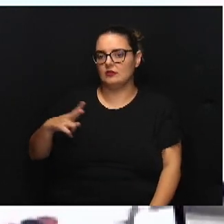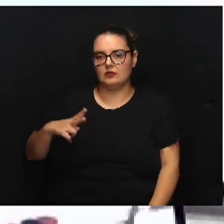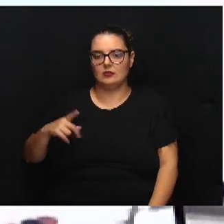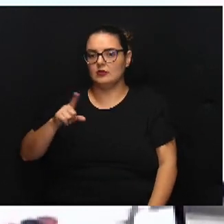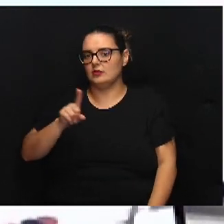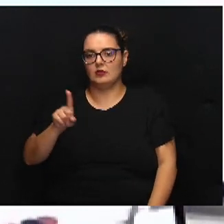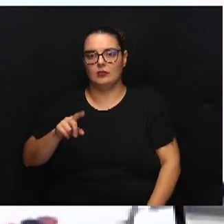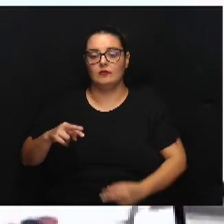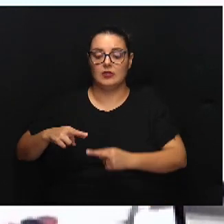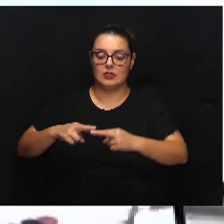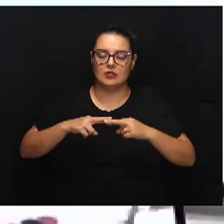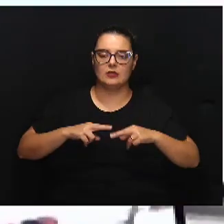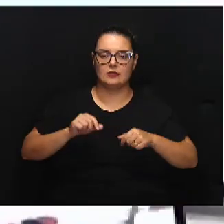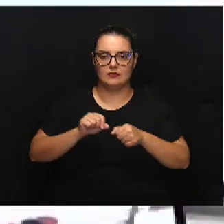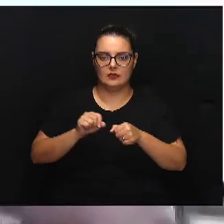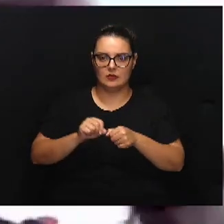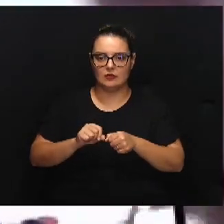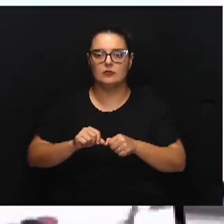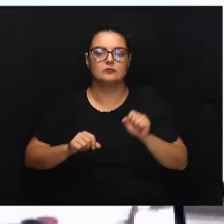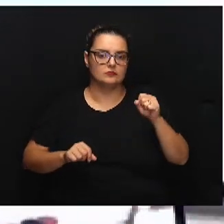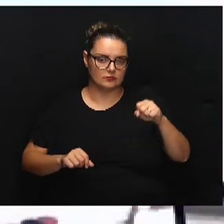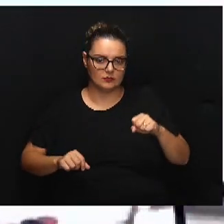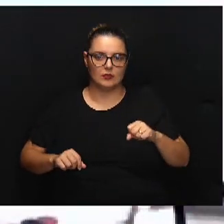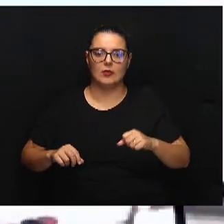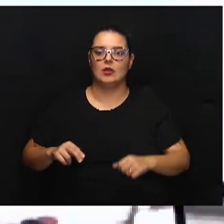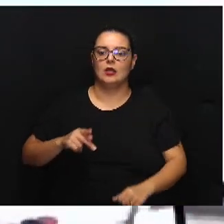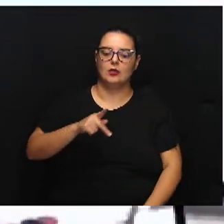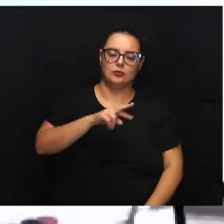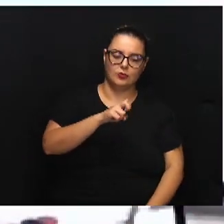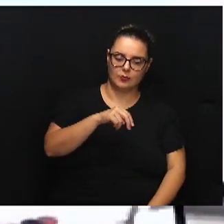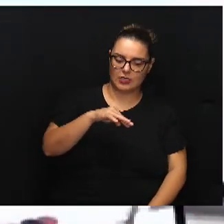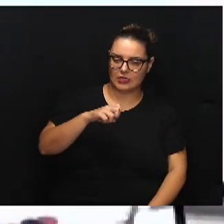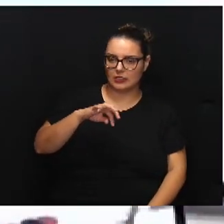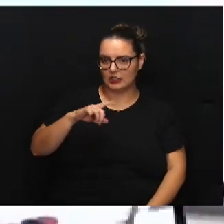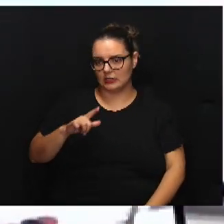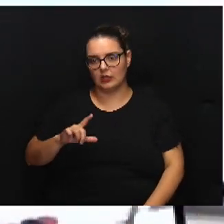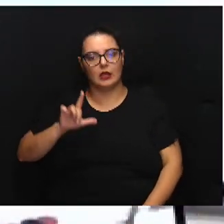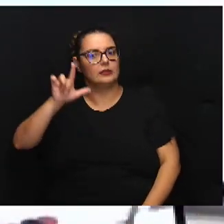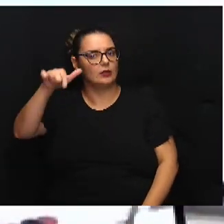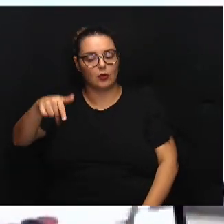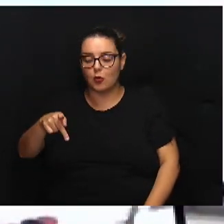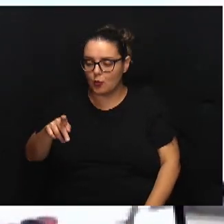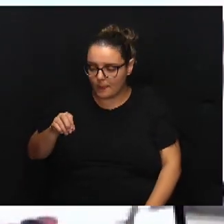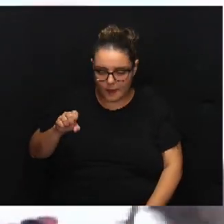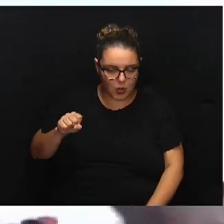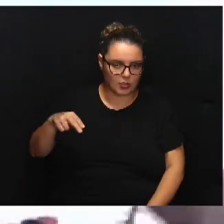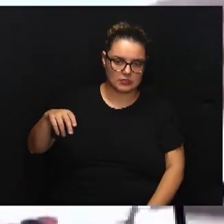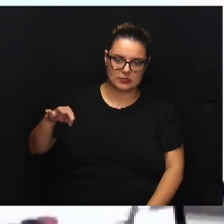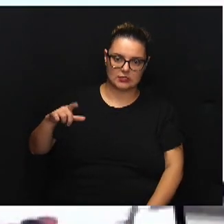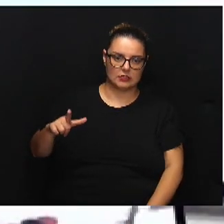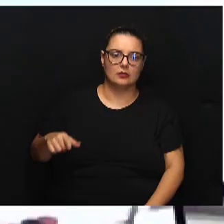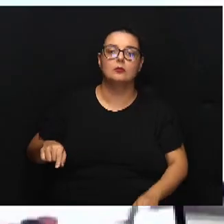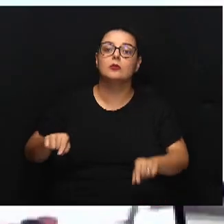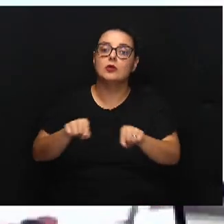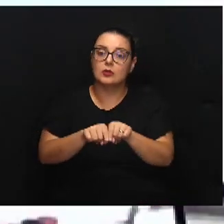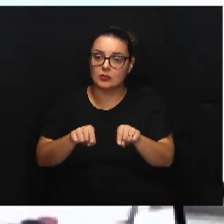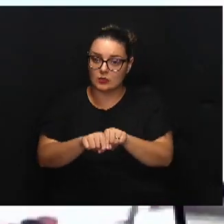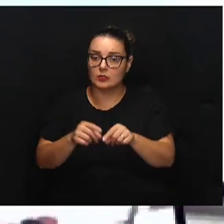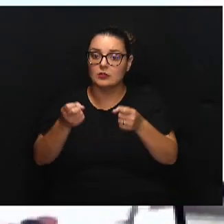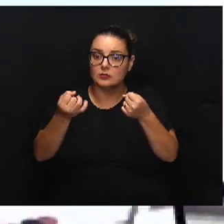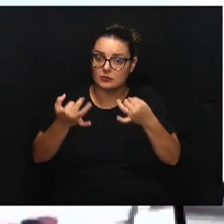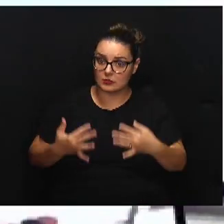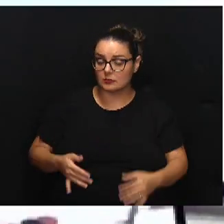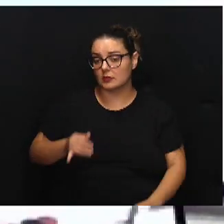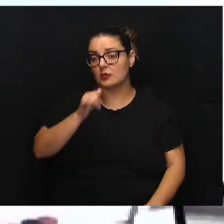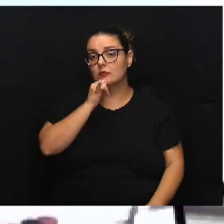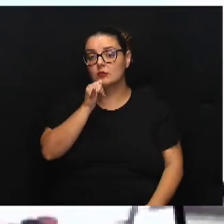rede. E a rede inclui do pré-natal até o pós-natal. Porque eu também tenho que orientar, por